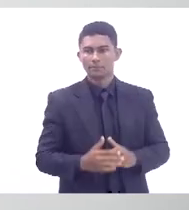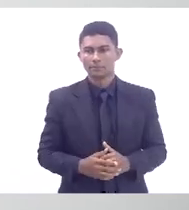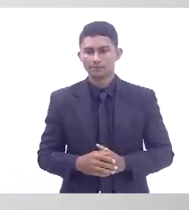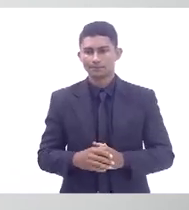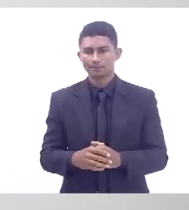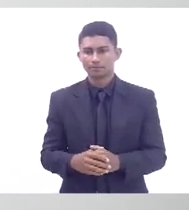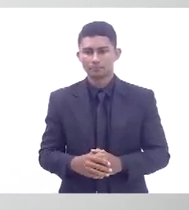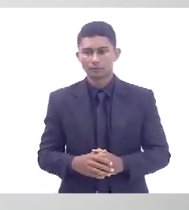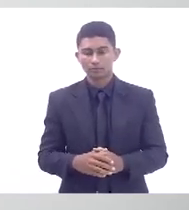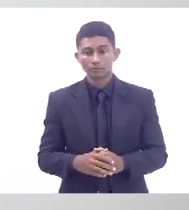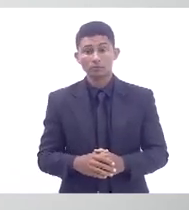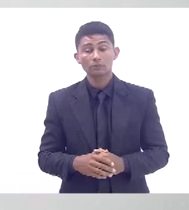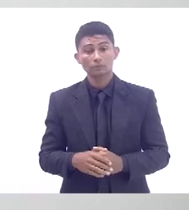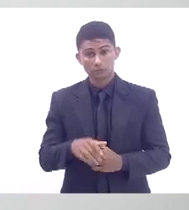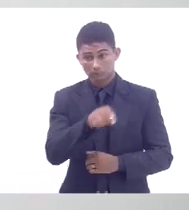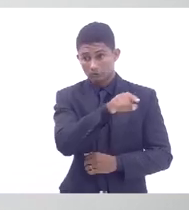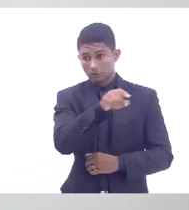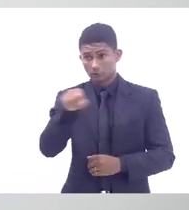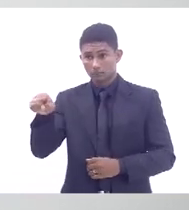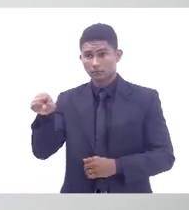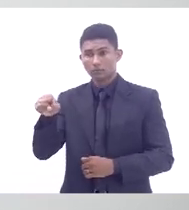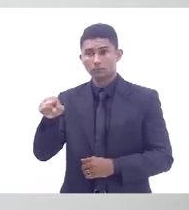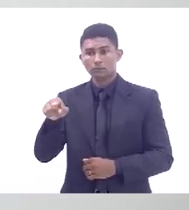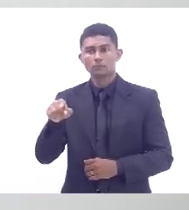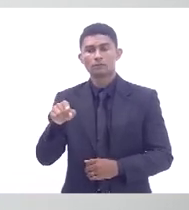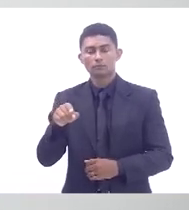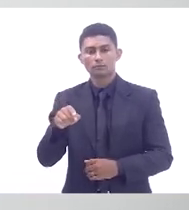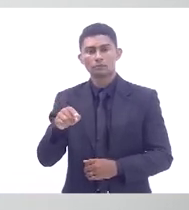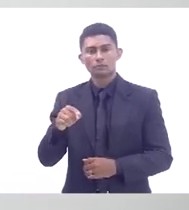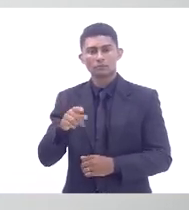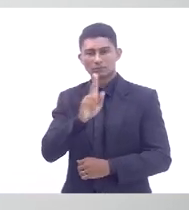há 121 dos 275